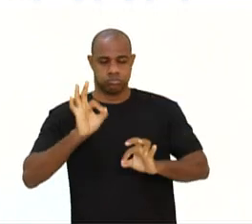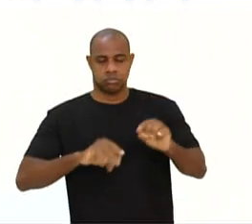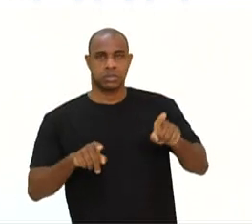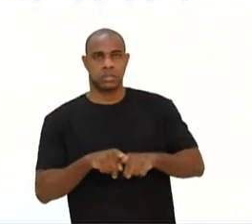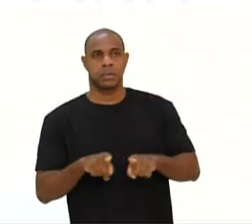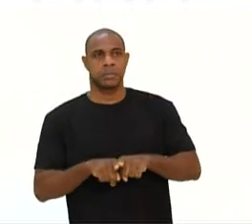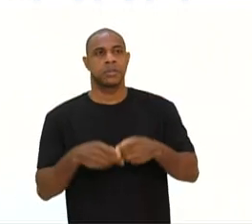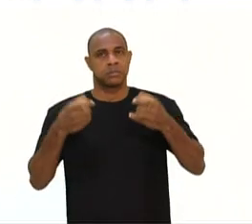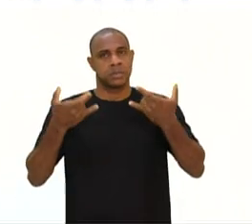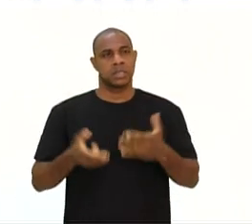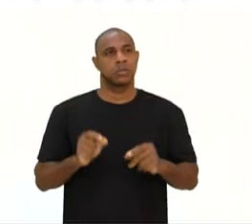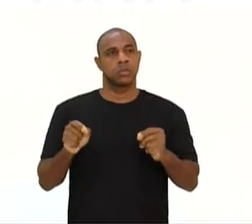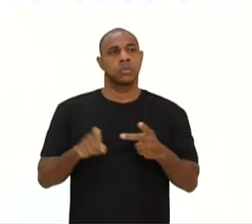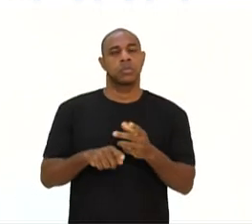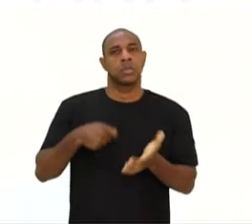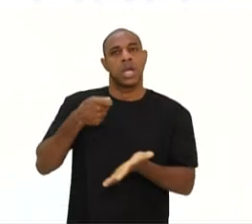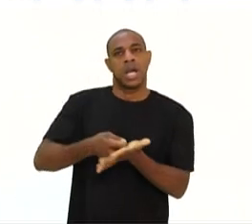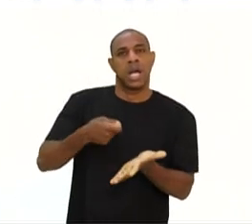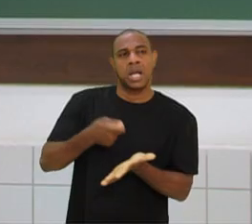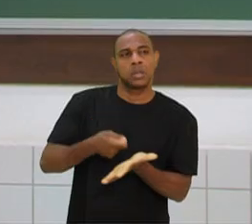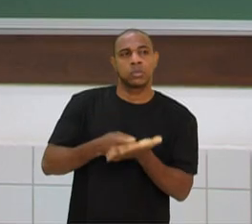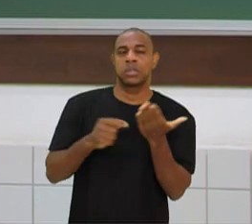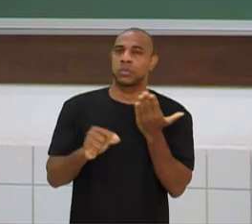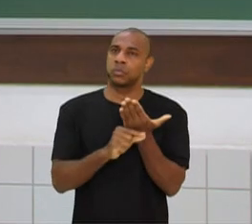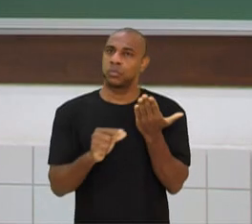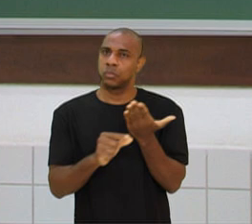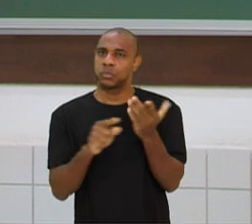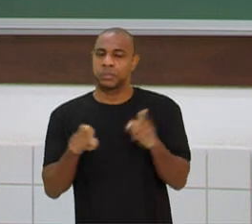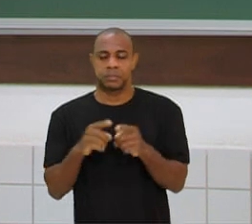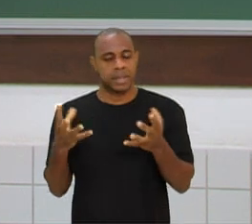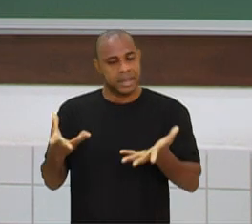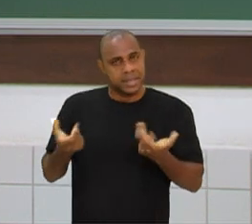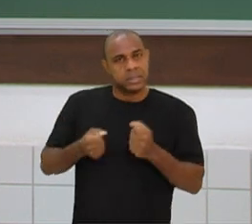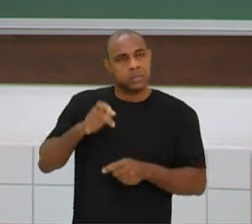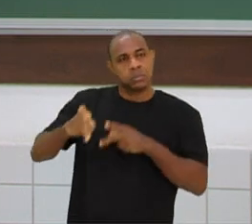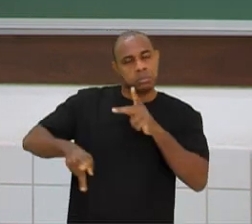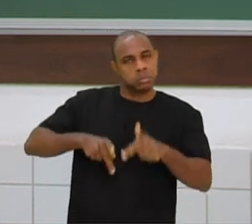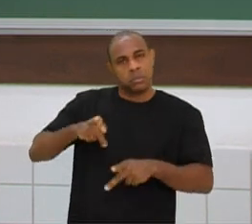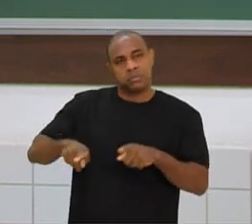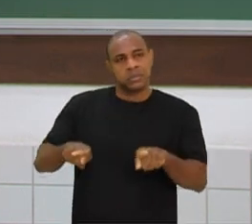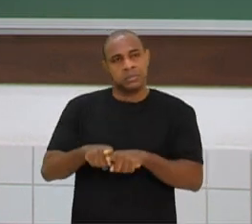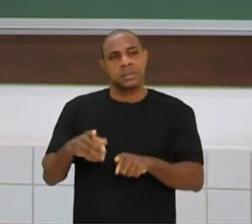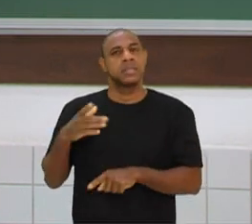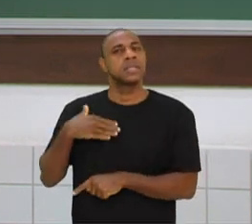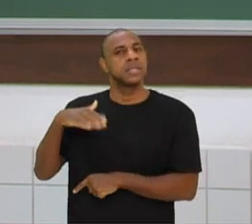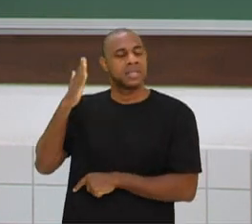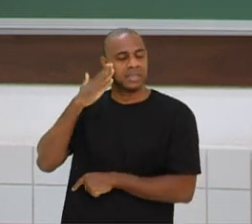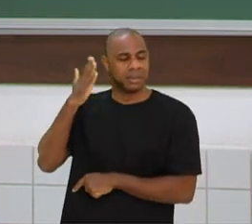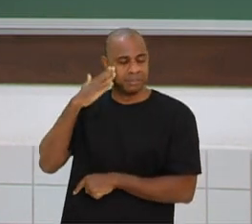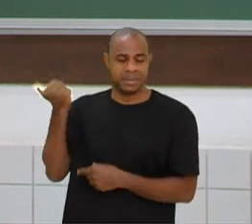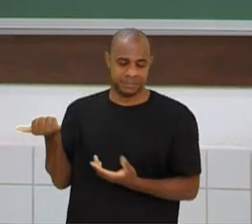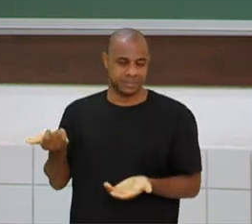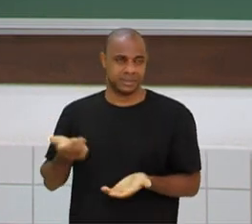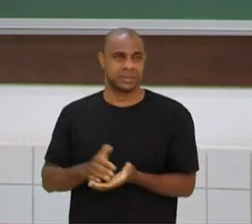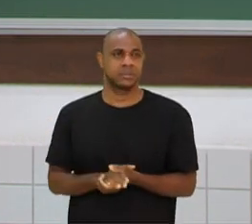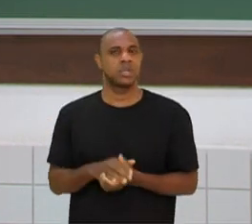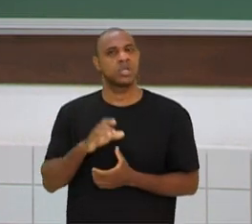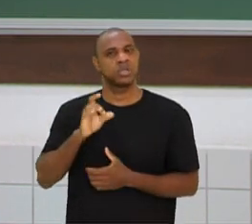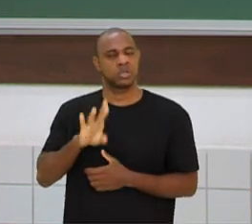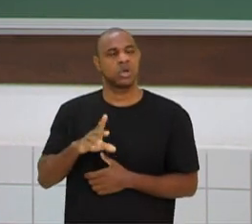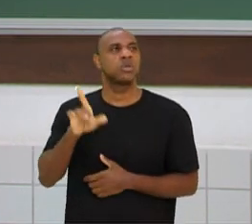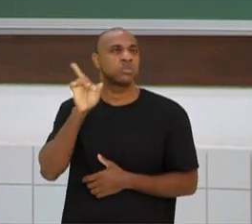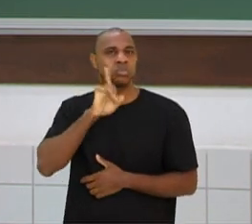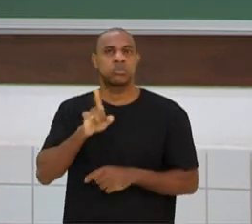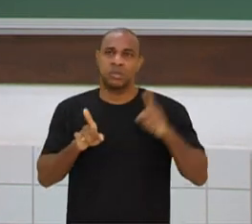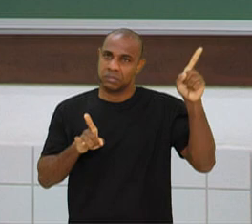falamos também sobre a luta do autor pela herança do seu povo, e a gente sabe que não é só fora nos Estados Unidos que a